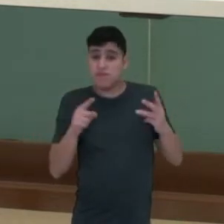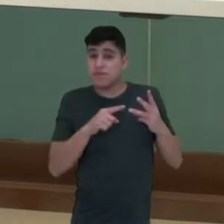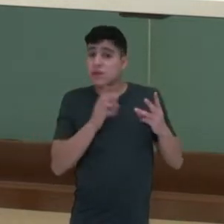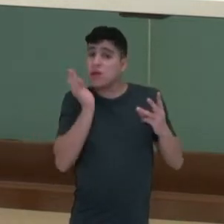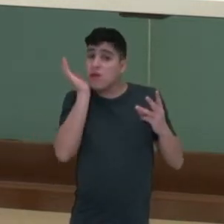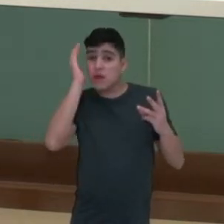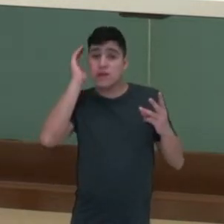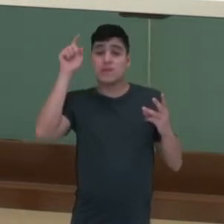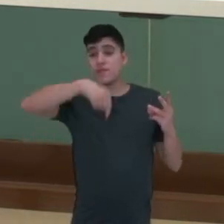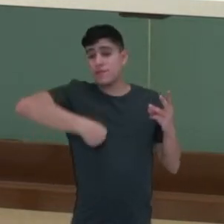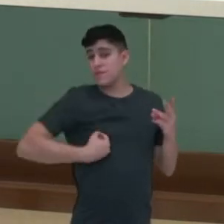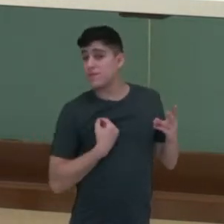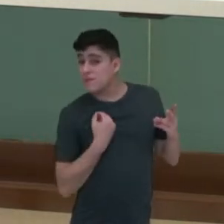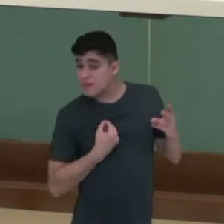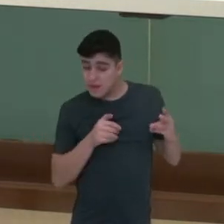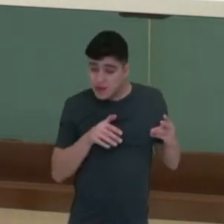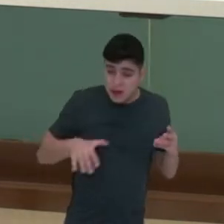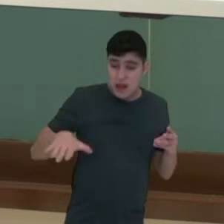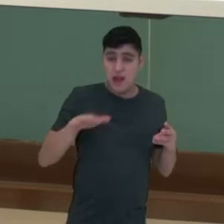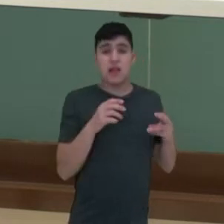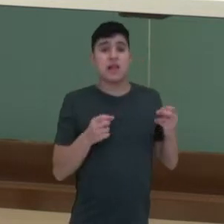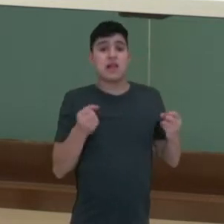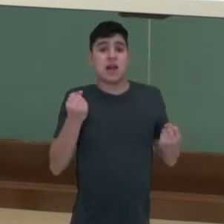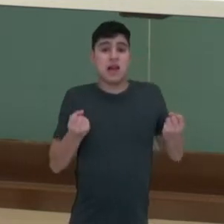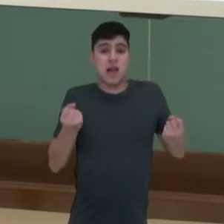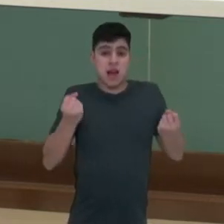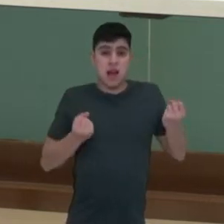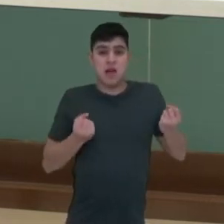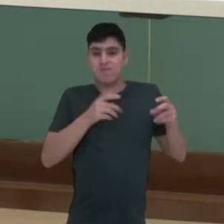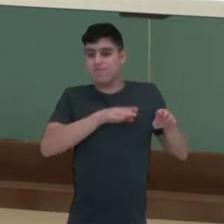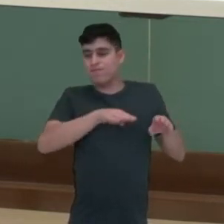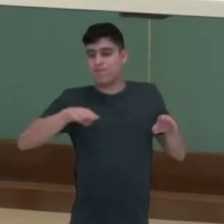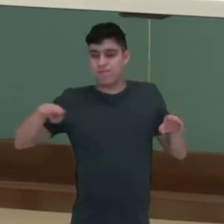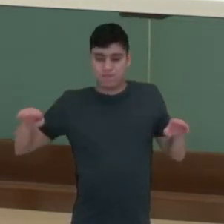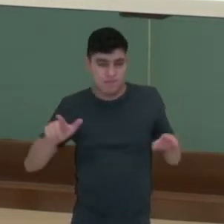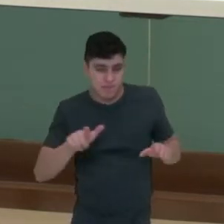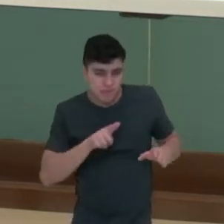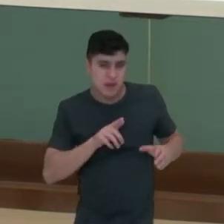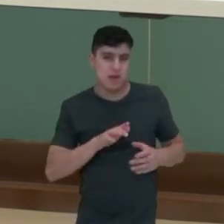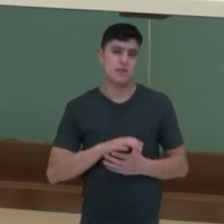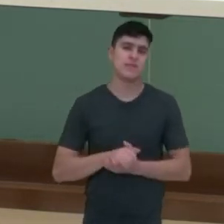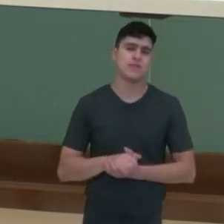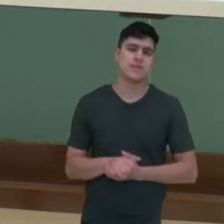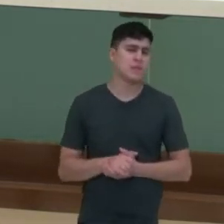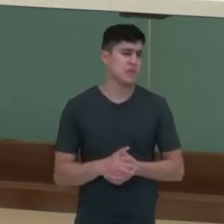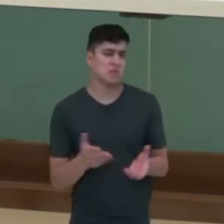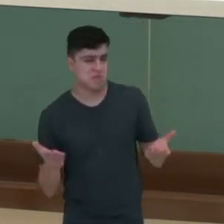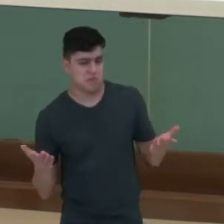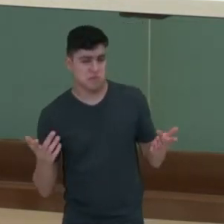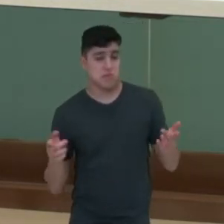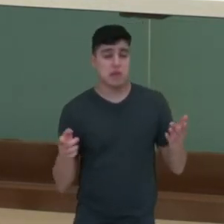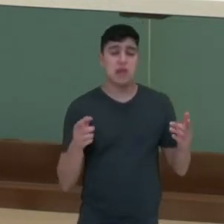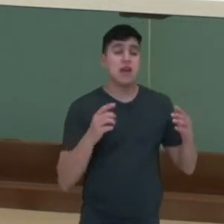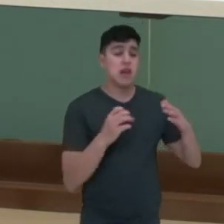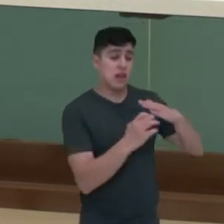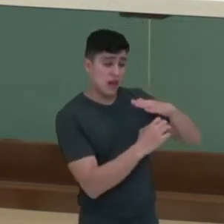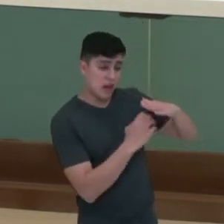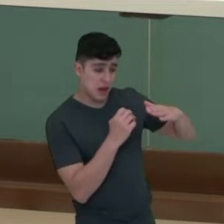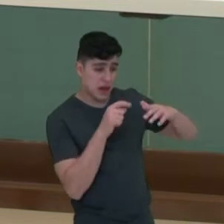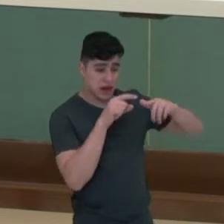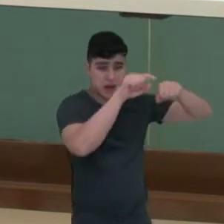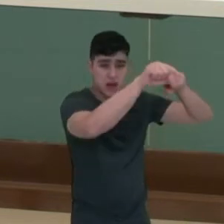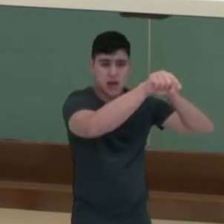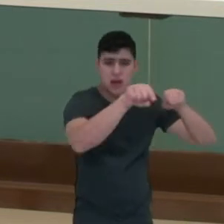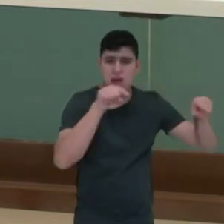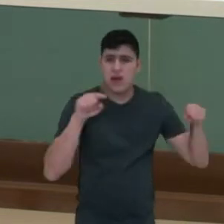coreanas no setor automotivo, por exemplo. E aí, essas empresas elas também vão